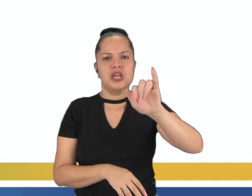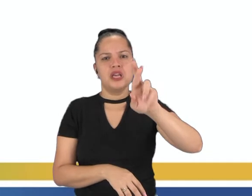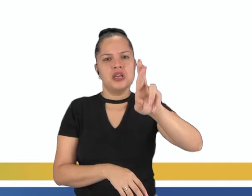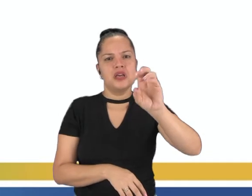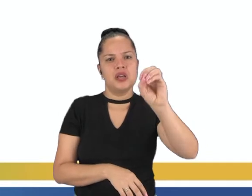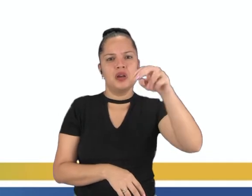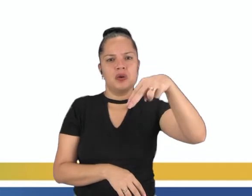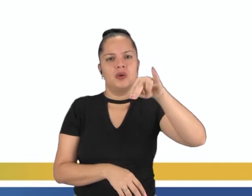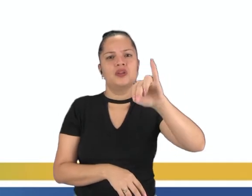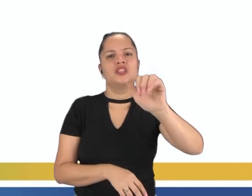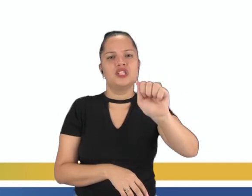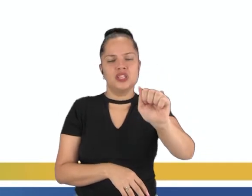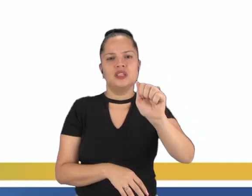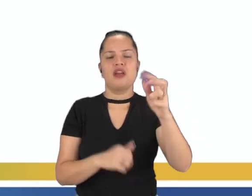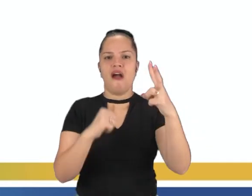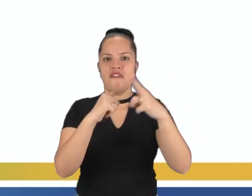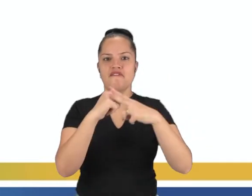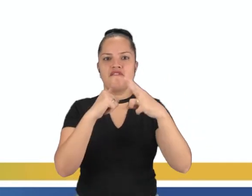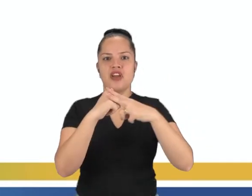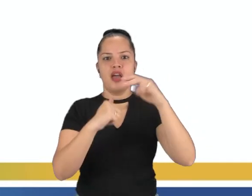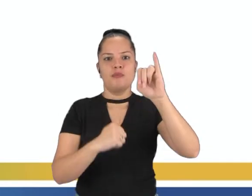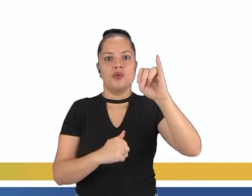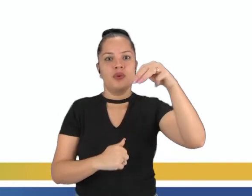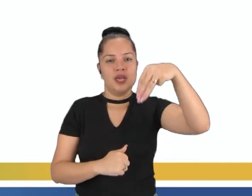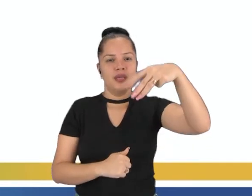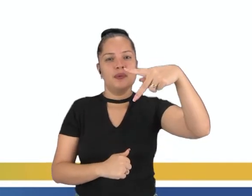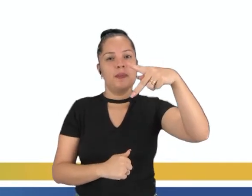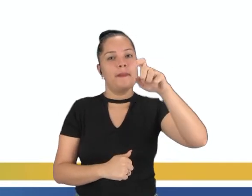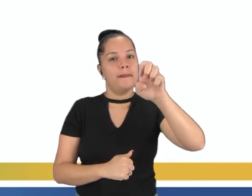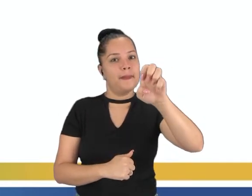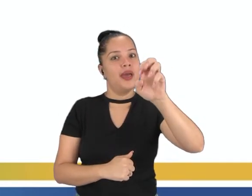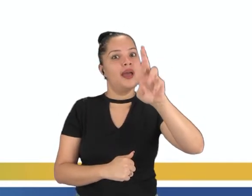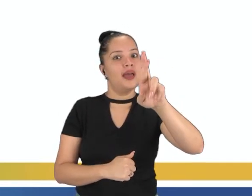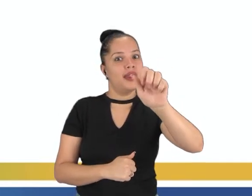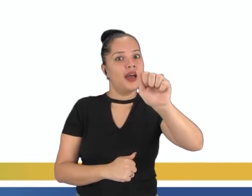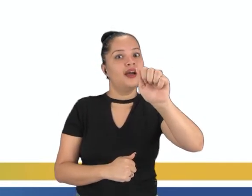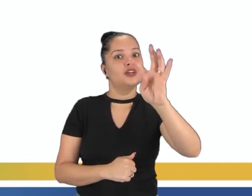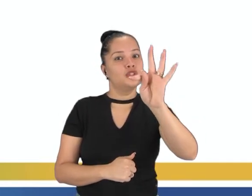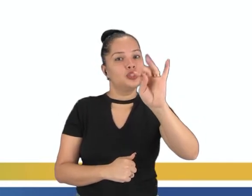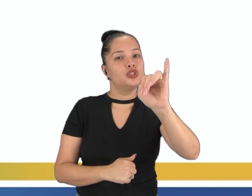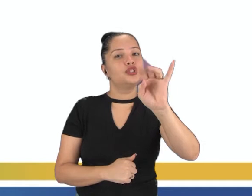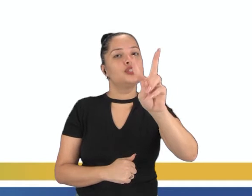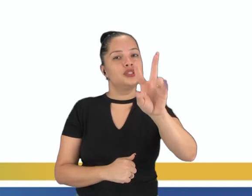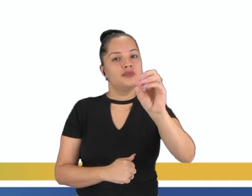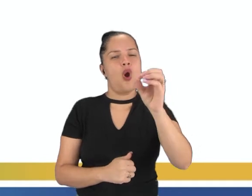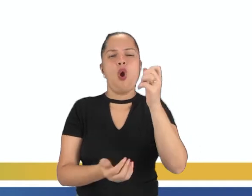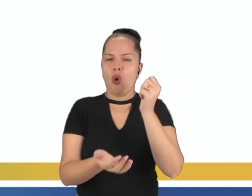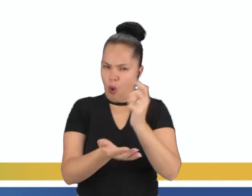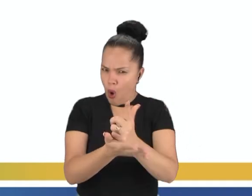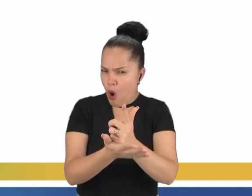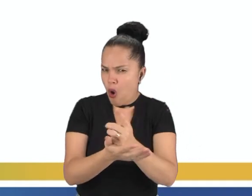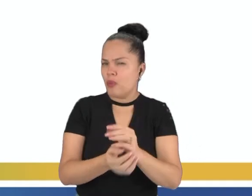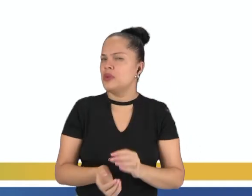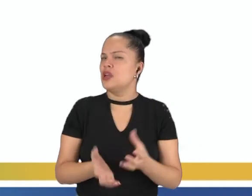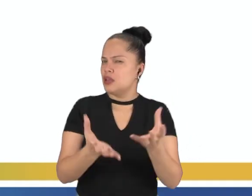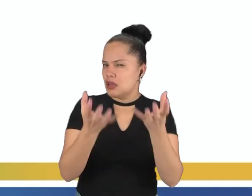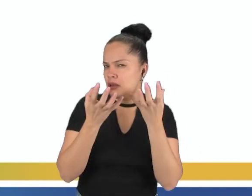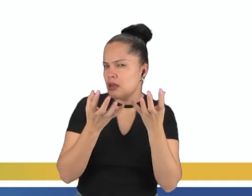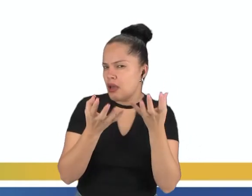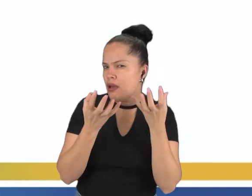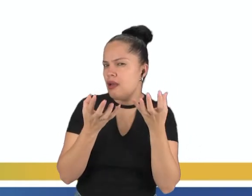são no modo imperativo, que é para te induzir a fazer alguma coisa. Compre, você quer, como essa imagem aí, você quer tanto um